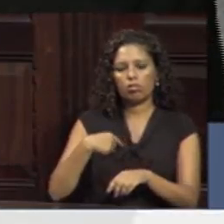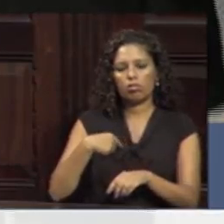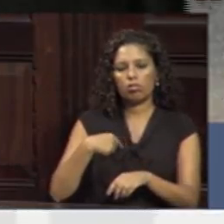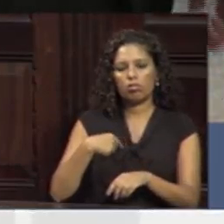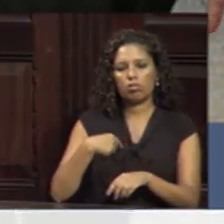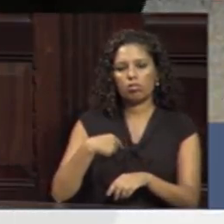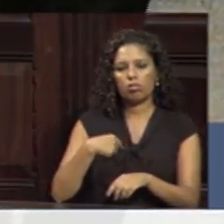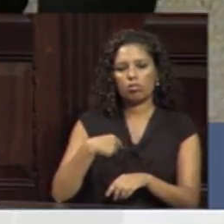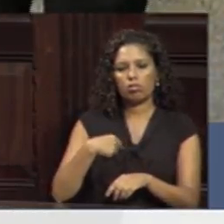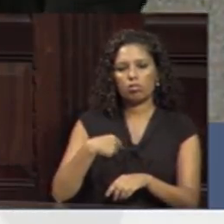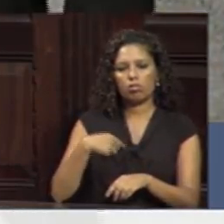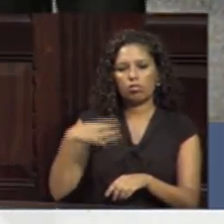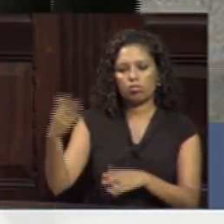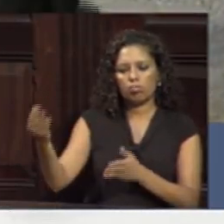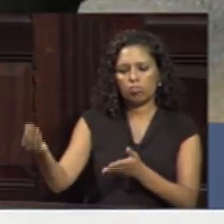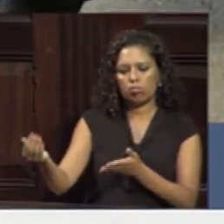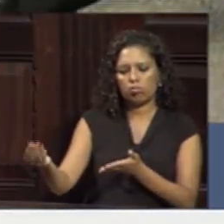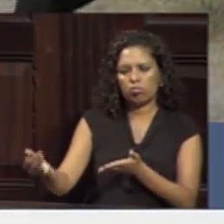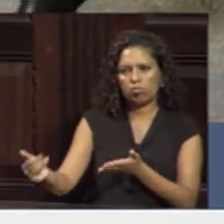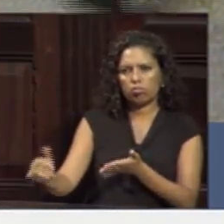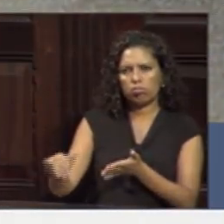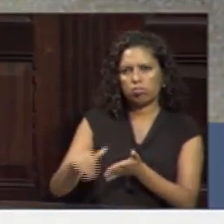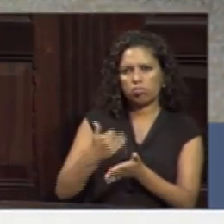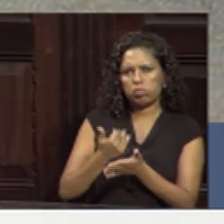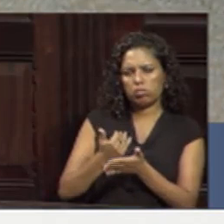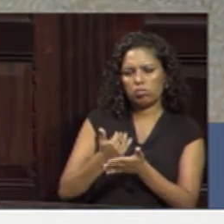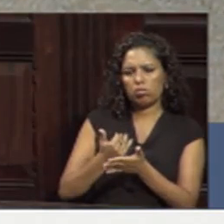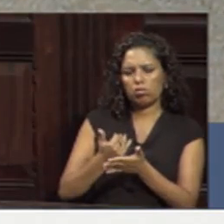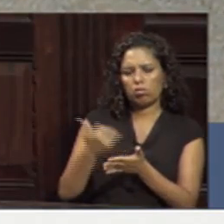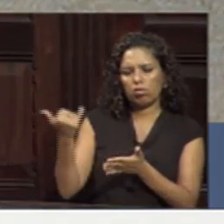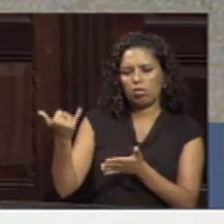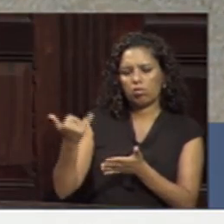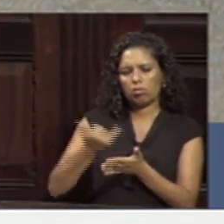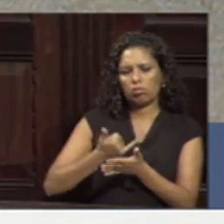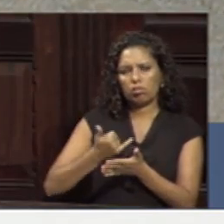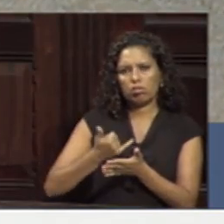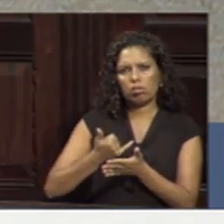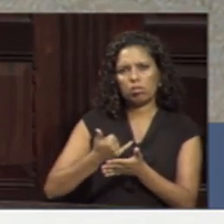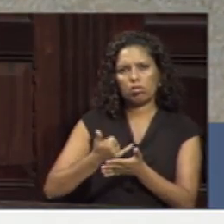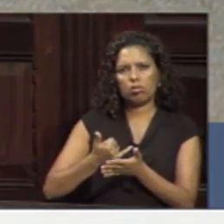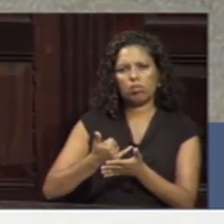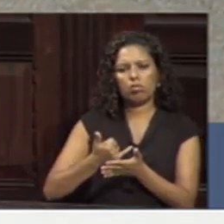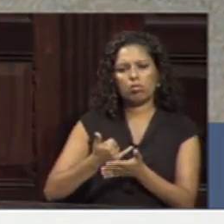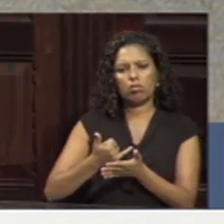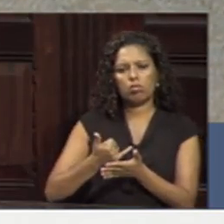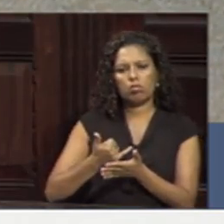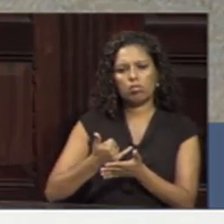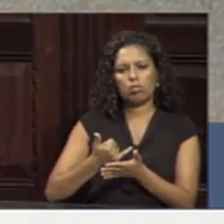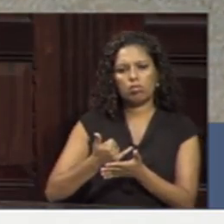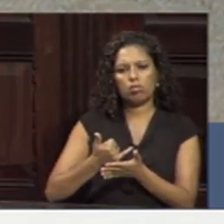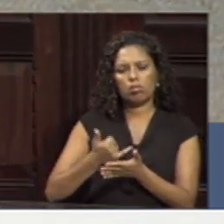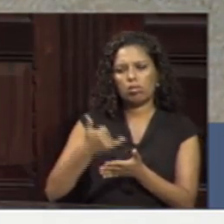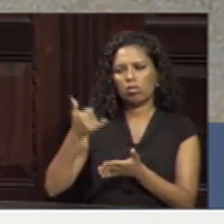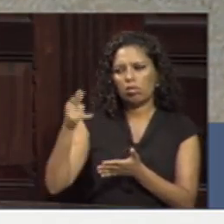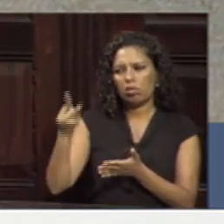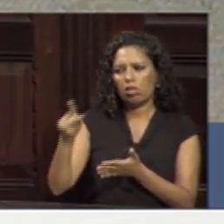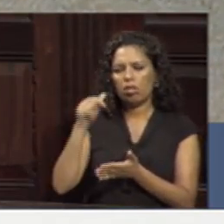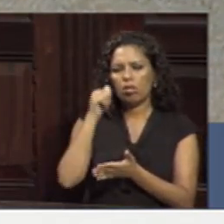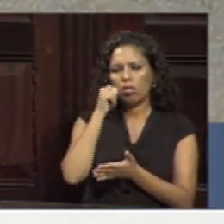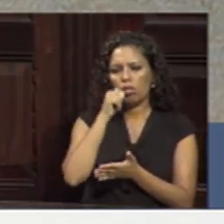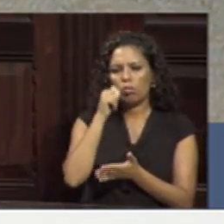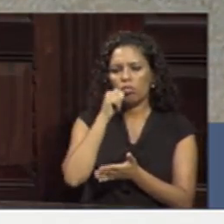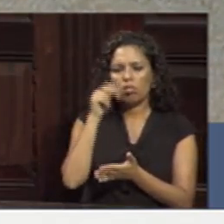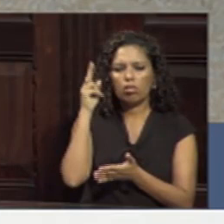quando recebi a notícia do assassinato